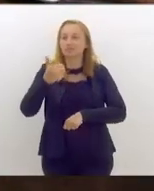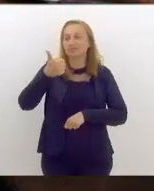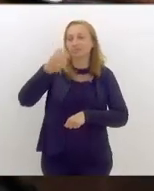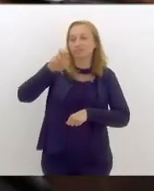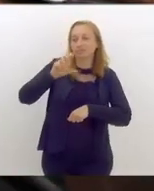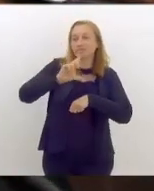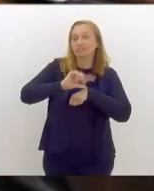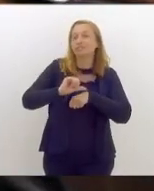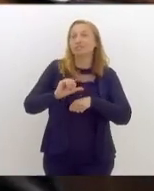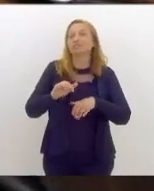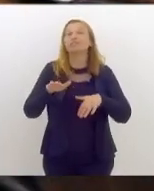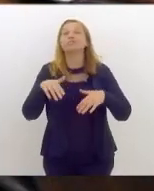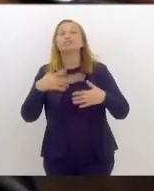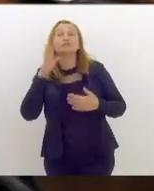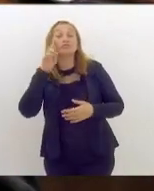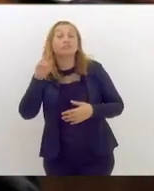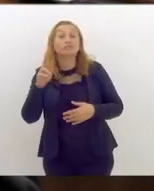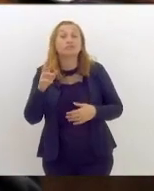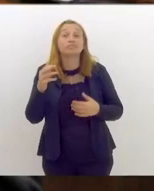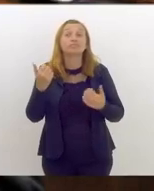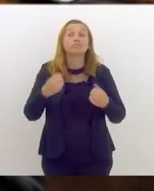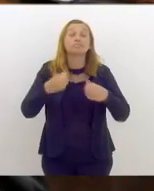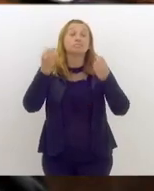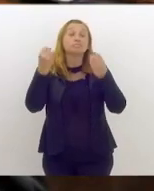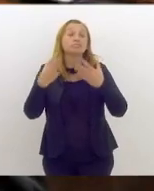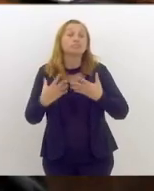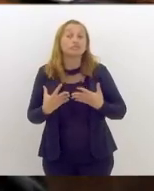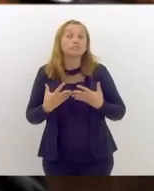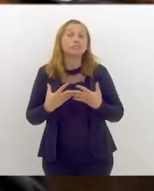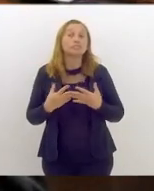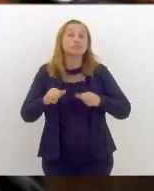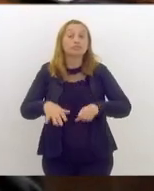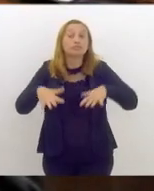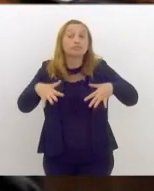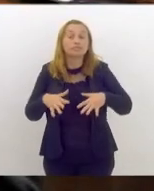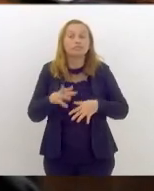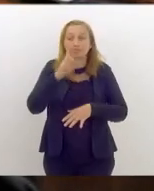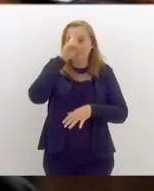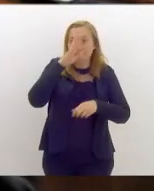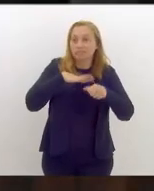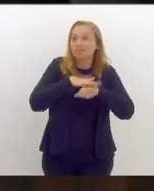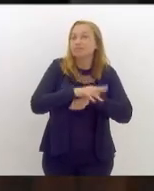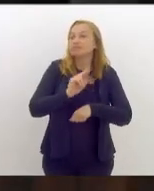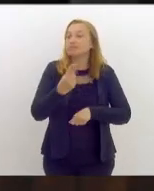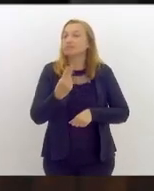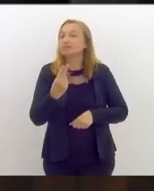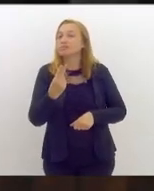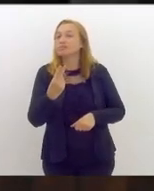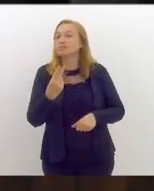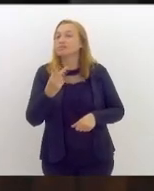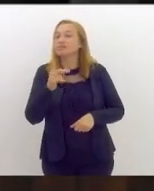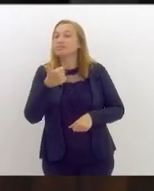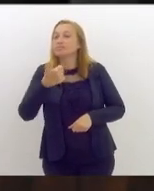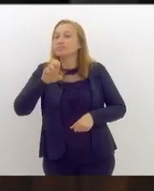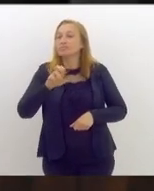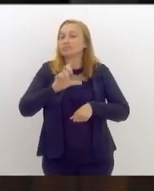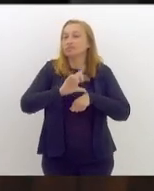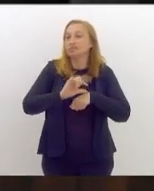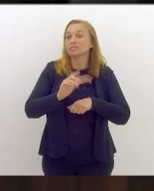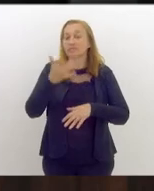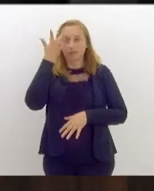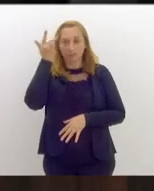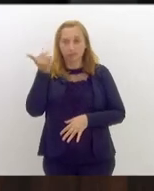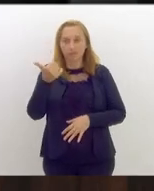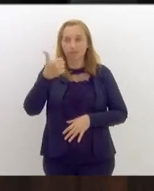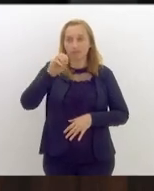em Presidente só para esclarecer ao plenário amanhã é meio-dia ou 15 horas teremos às 10 horas